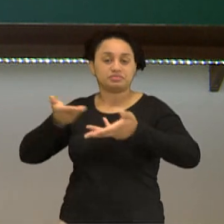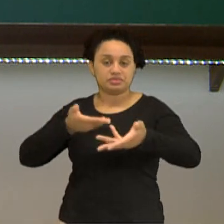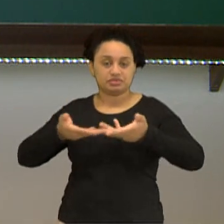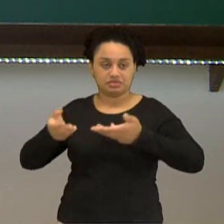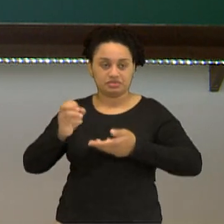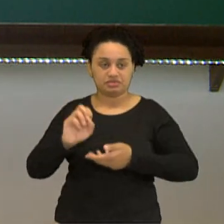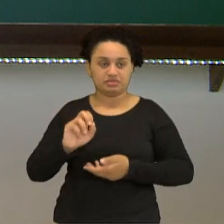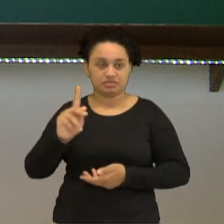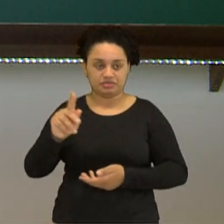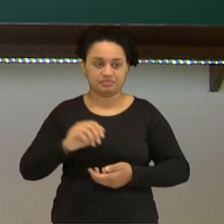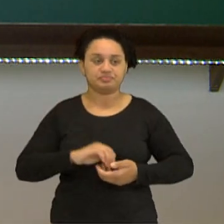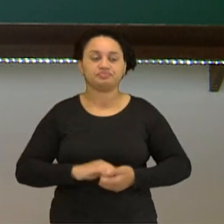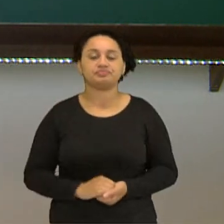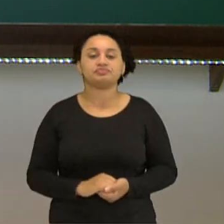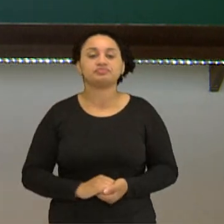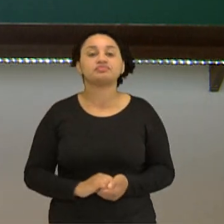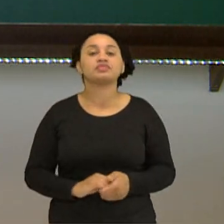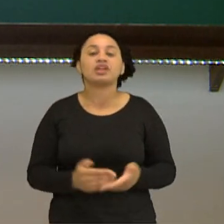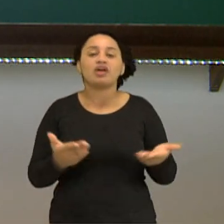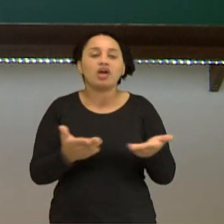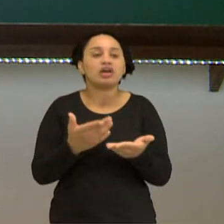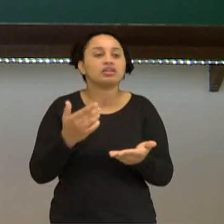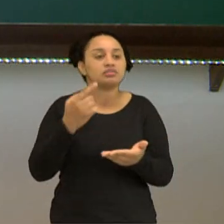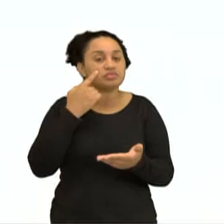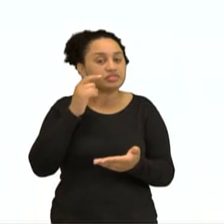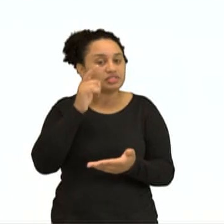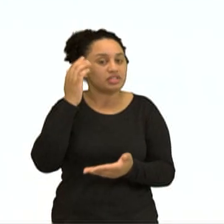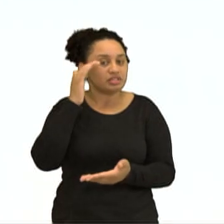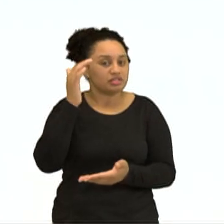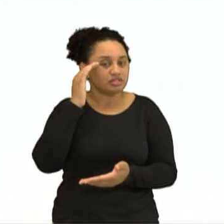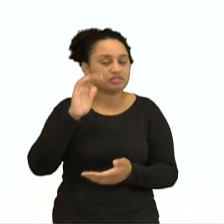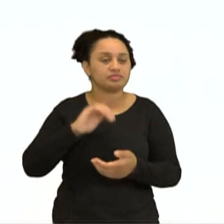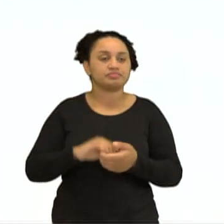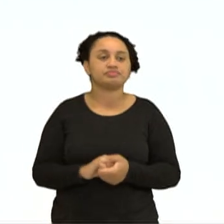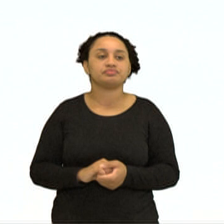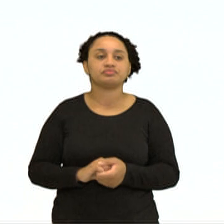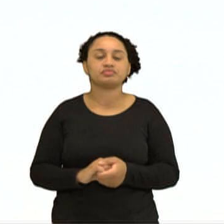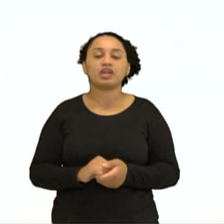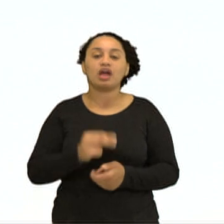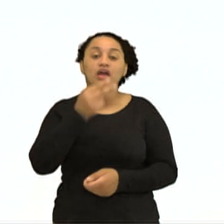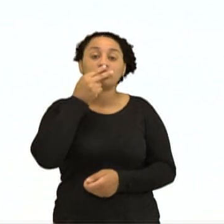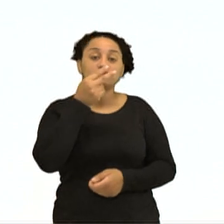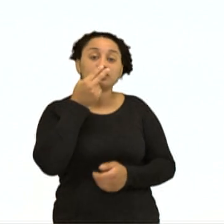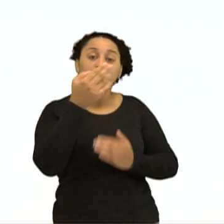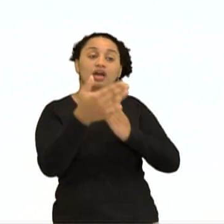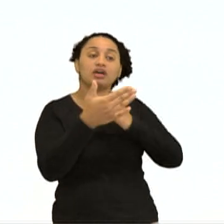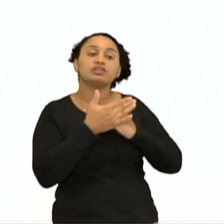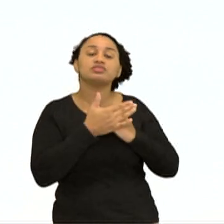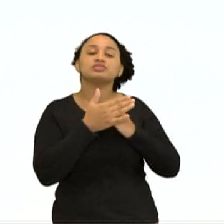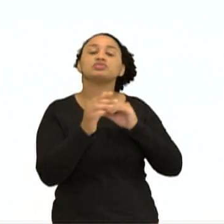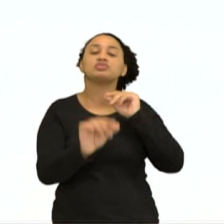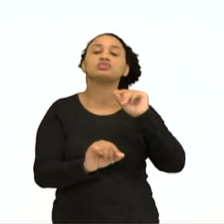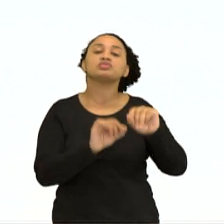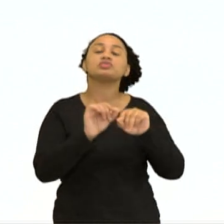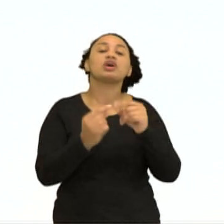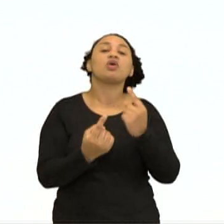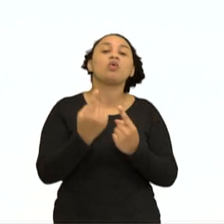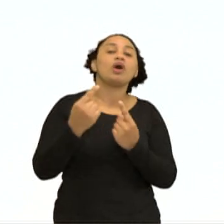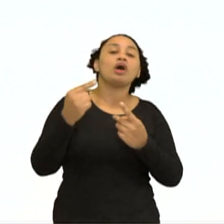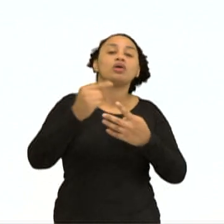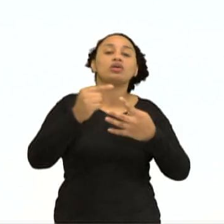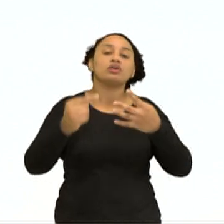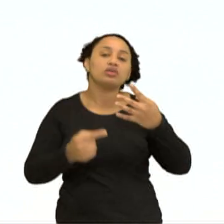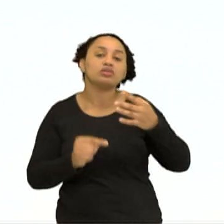bom? Para se transmitir. Vamos ver se vocês entenderam. O tabagismo contribui significativamente para qual